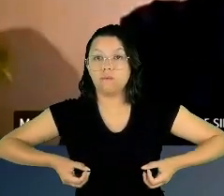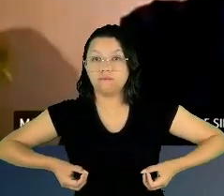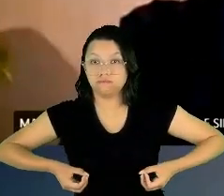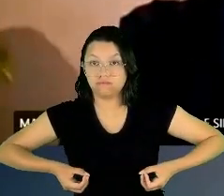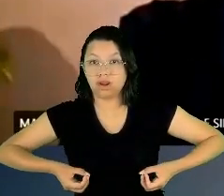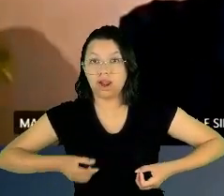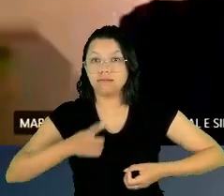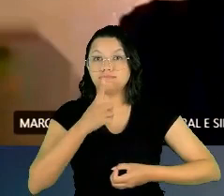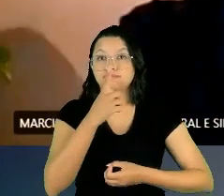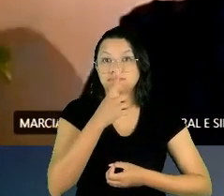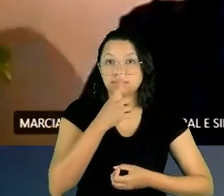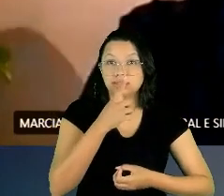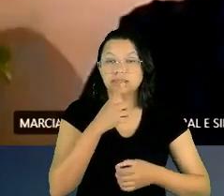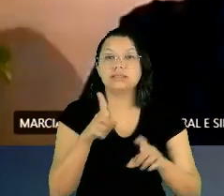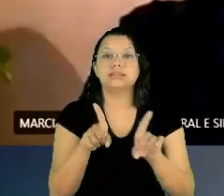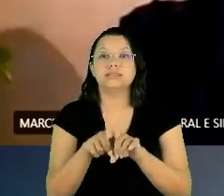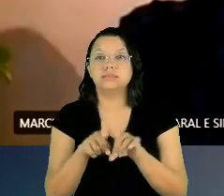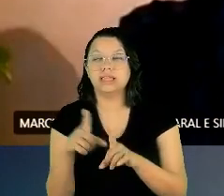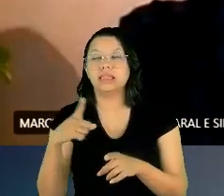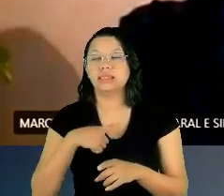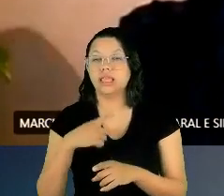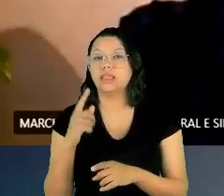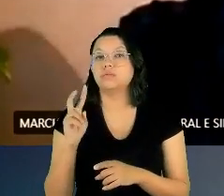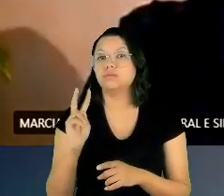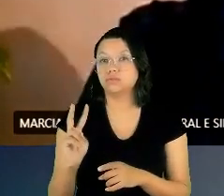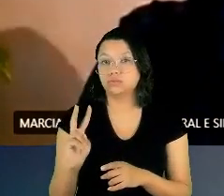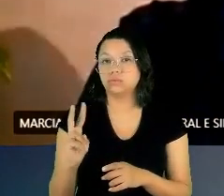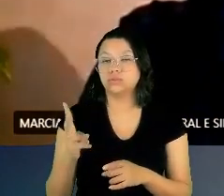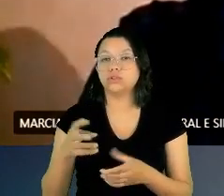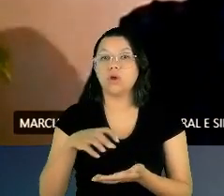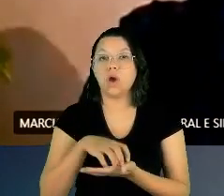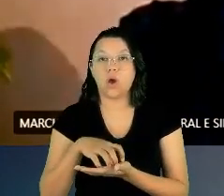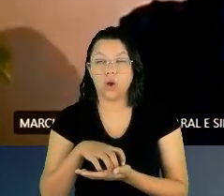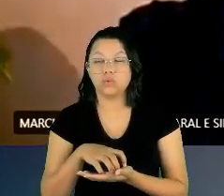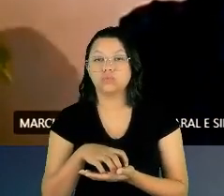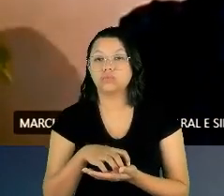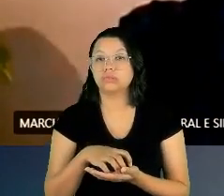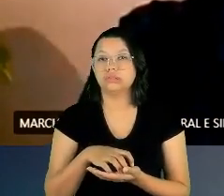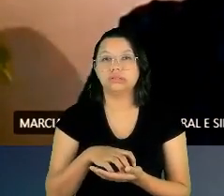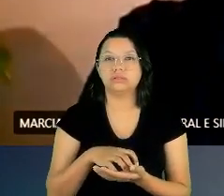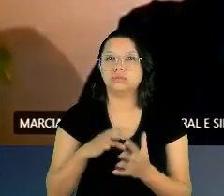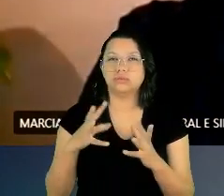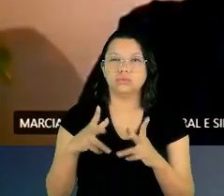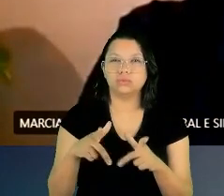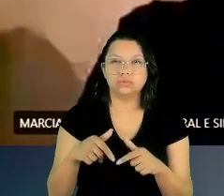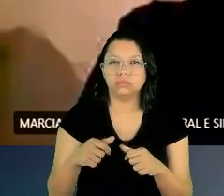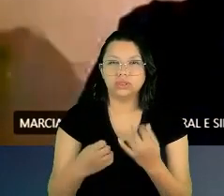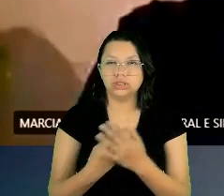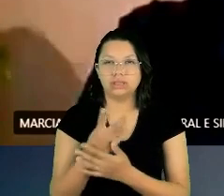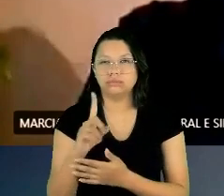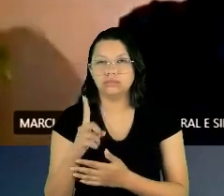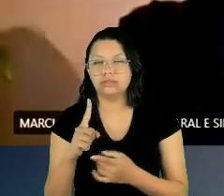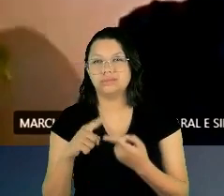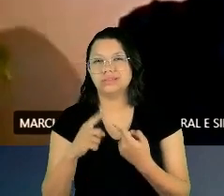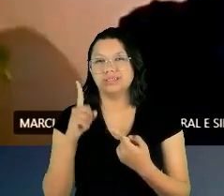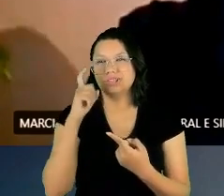útero quanto ovário, né, quanto pênis, então eles podem ter os dois órgãos, não totalmente